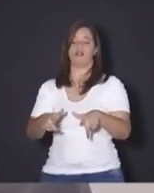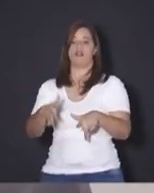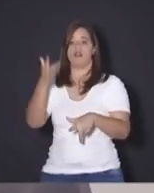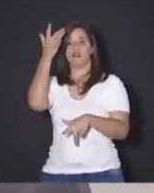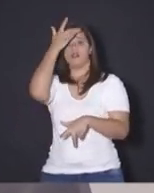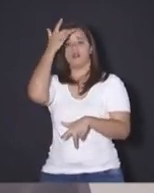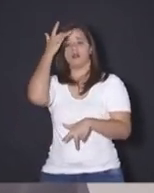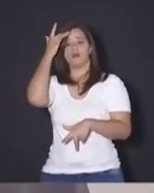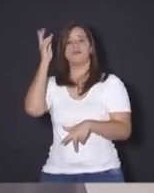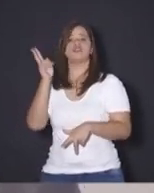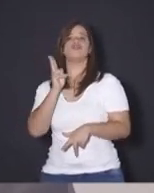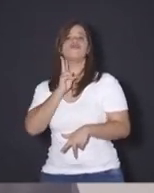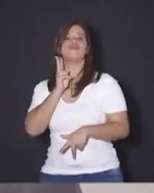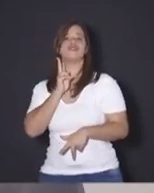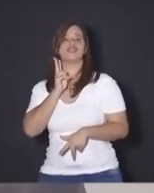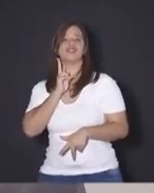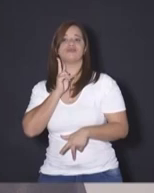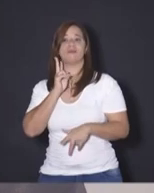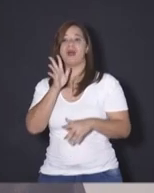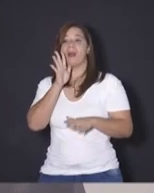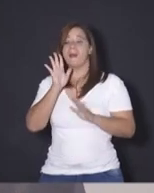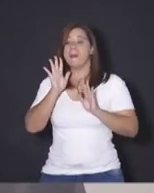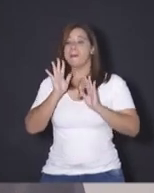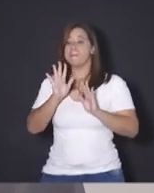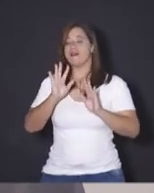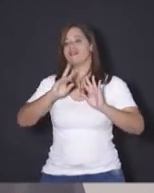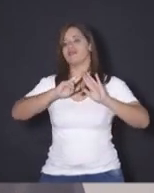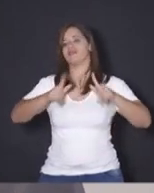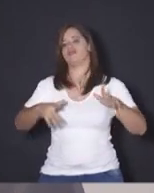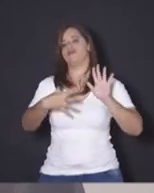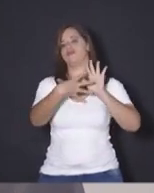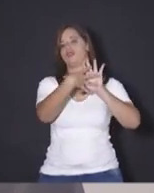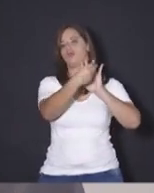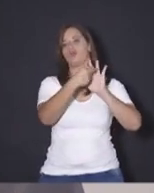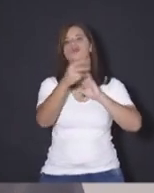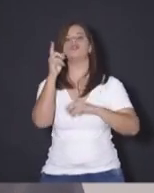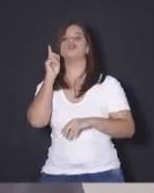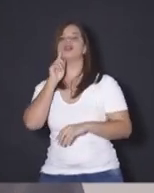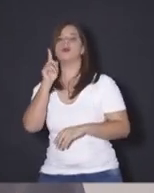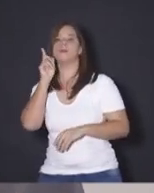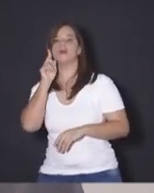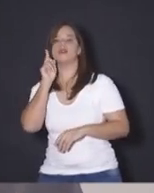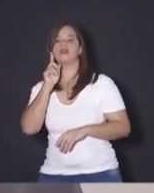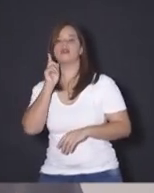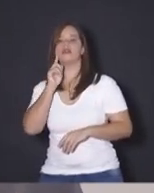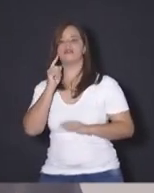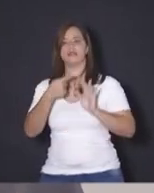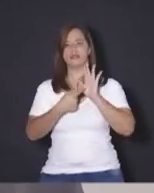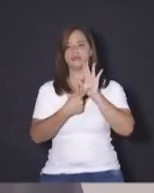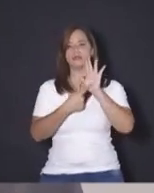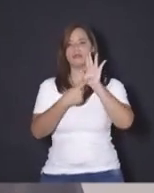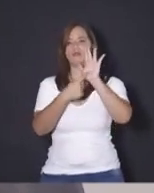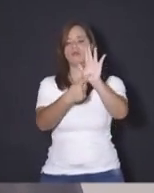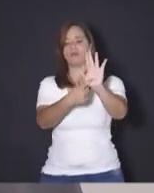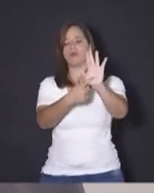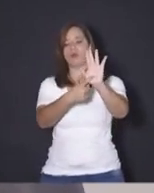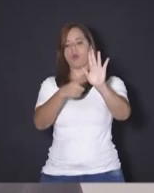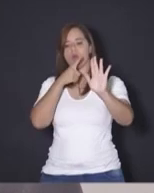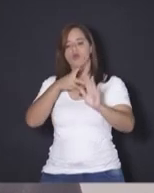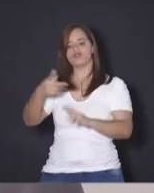vítimas mas diferente do modelo de do modelo ml americano que é espíritos que